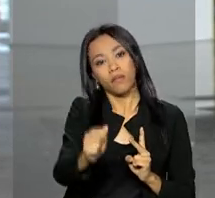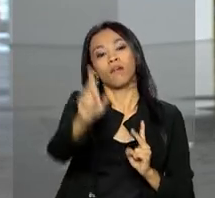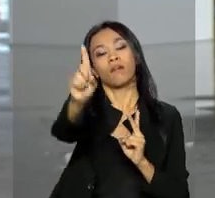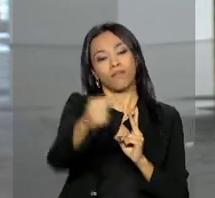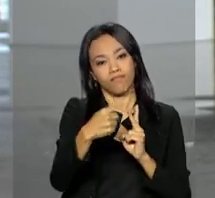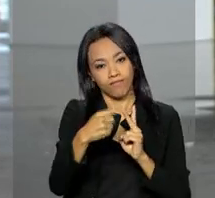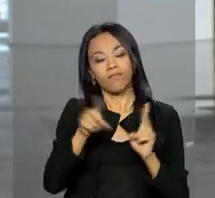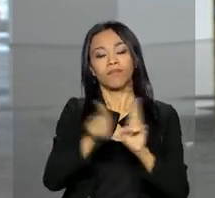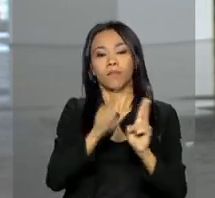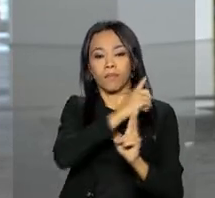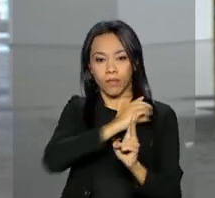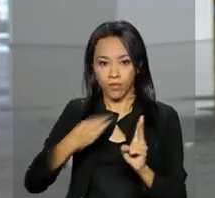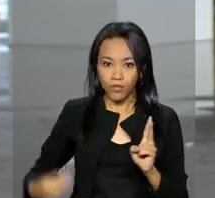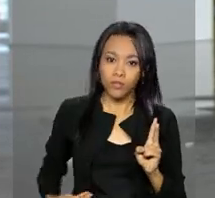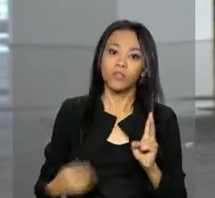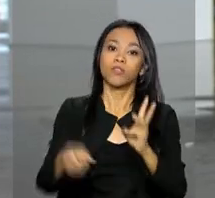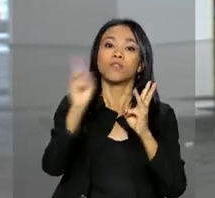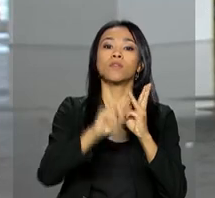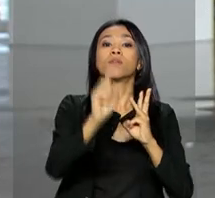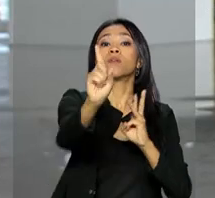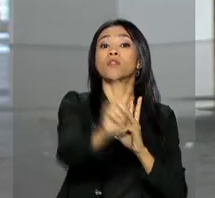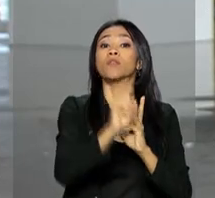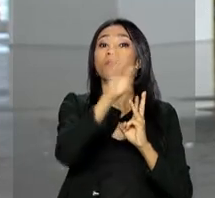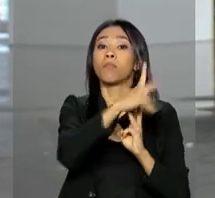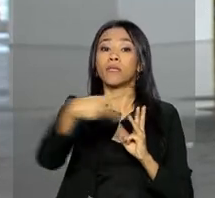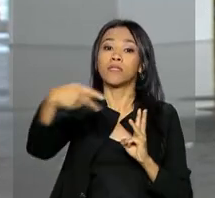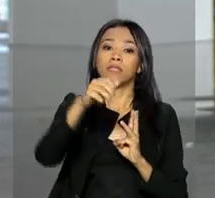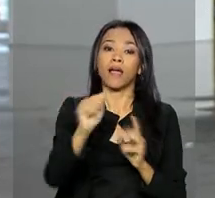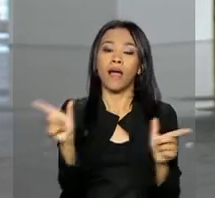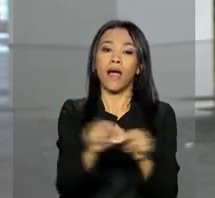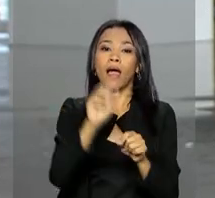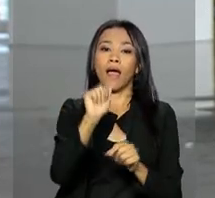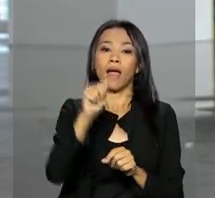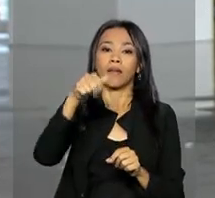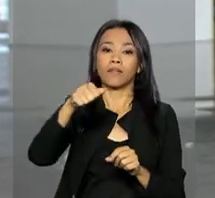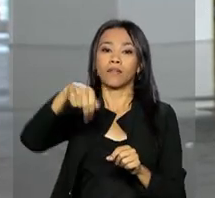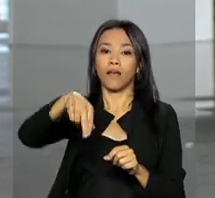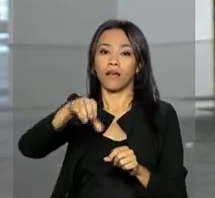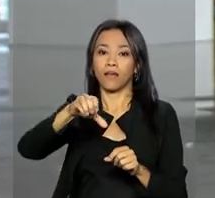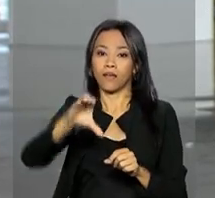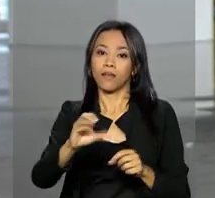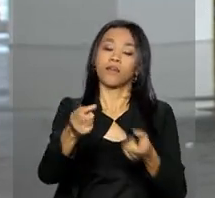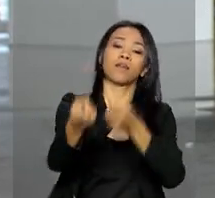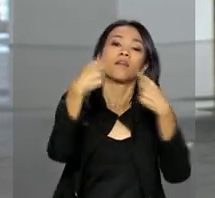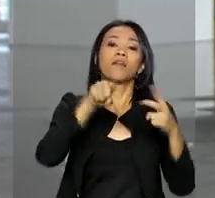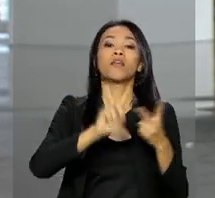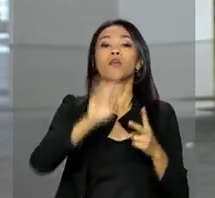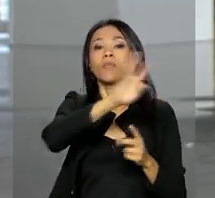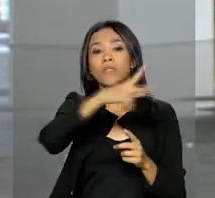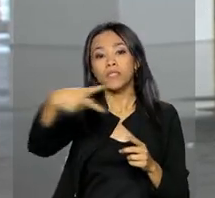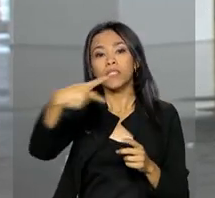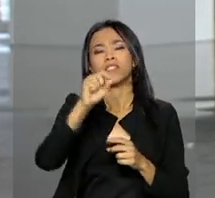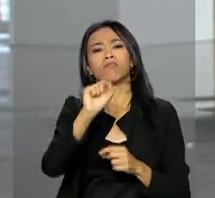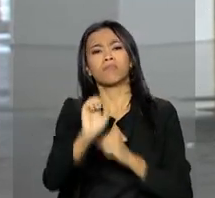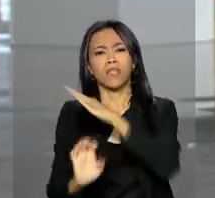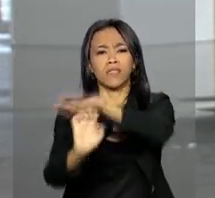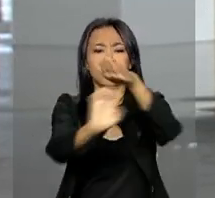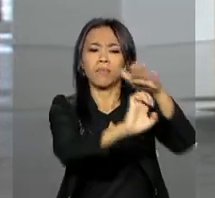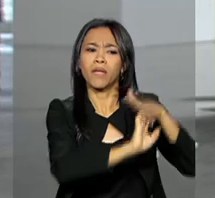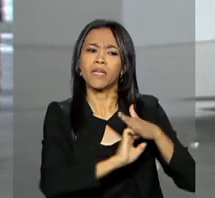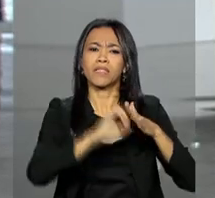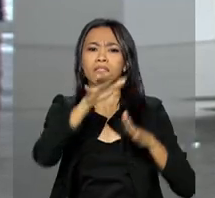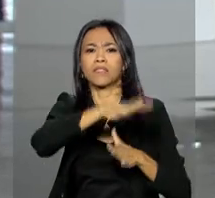presidência da república e os presidentes da ANAC José Ricardo e os presidentes das empresas